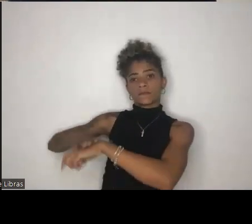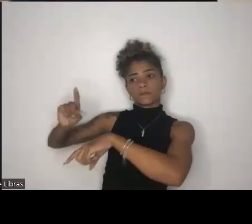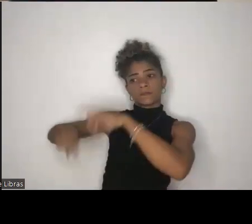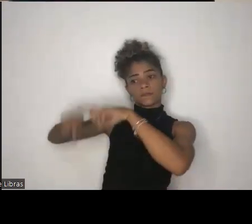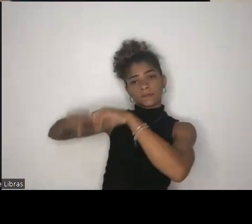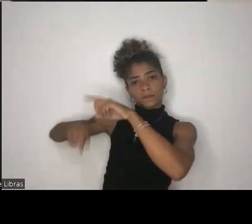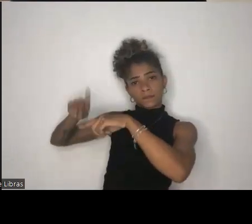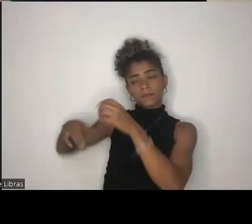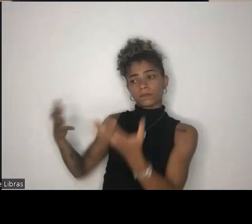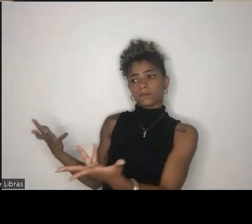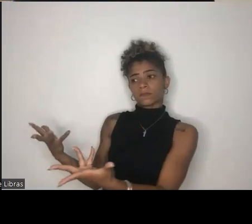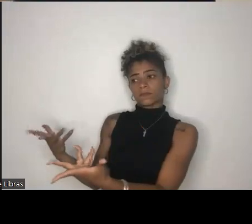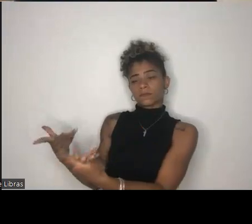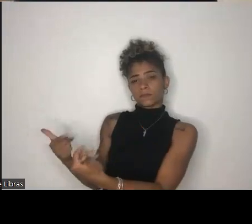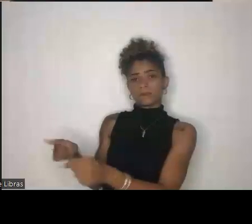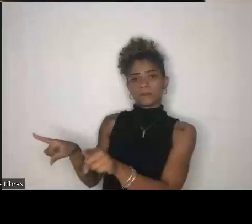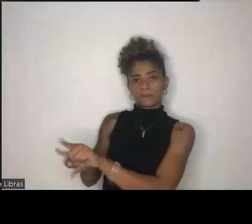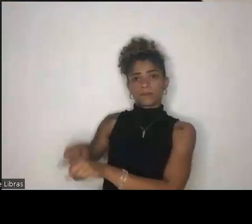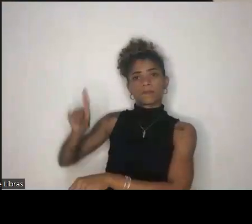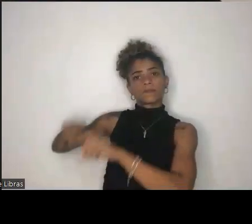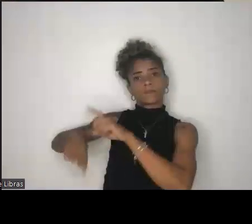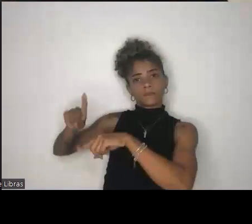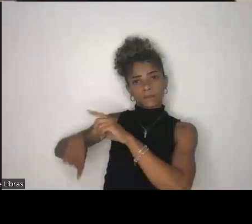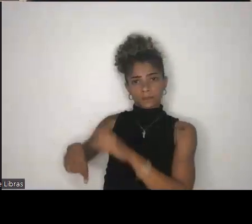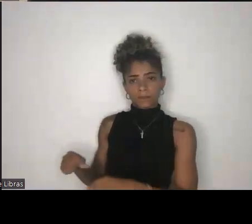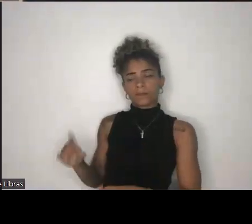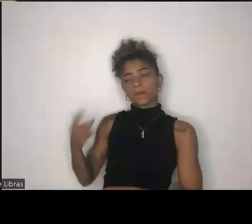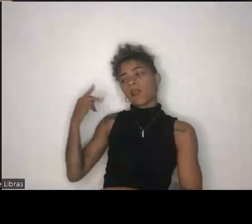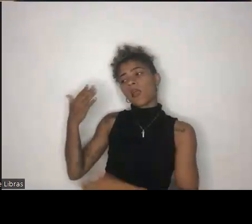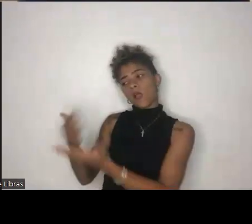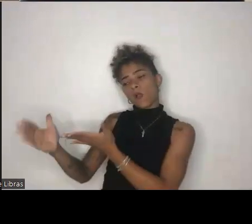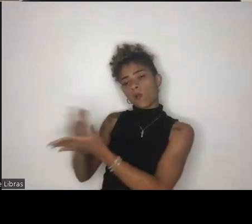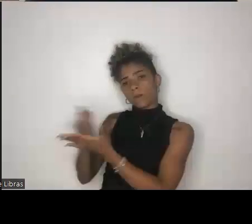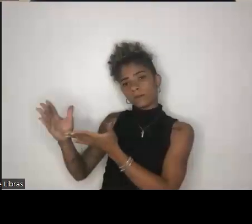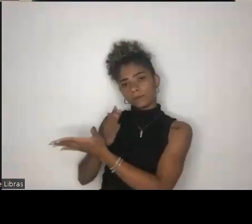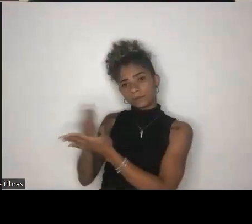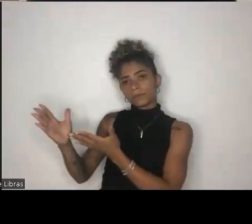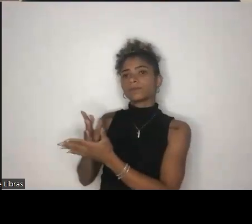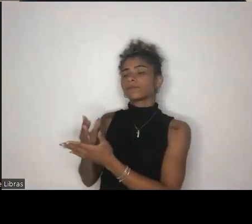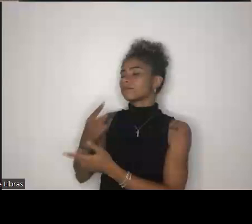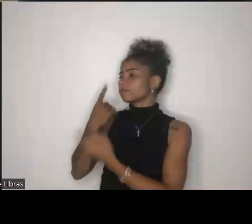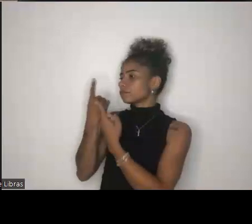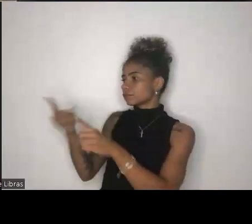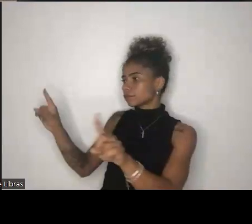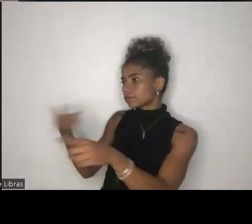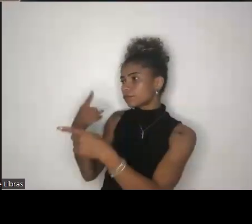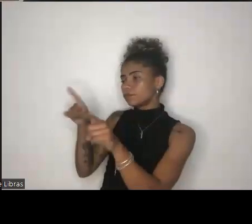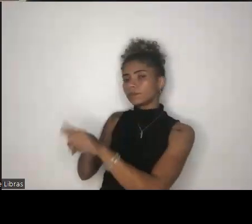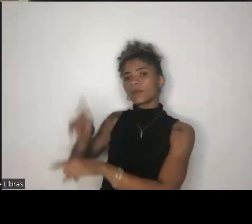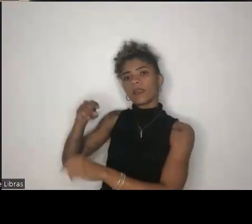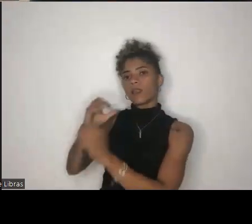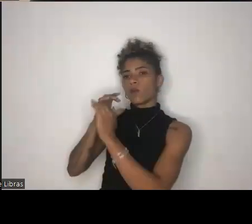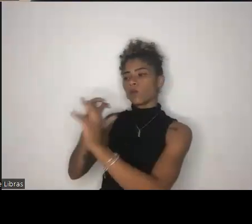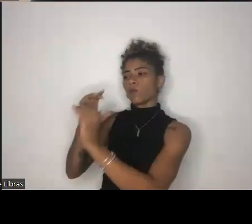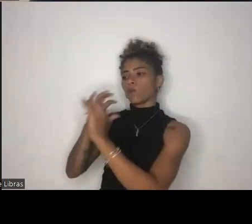na qualidade dos materiais então aqui algumas óperas né aqui é a flauta mágica de Mozart